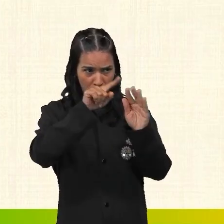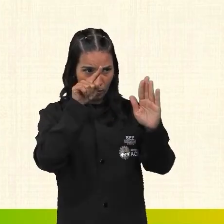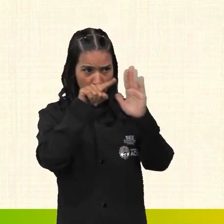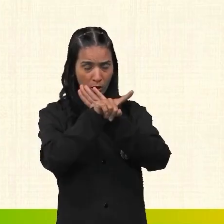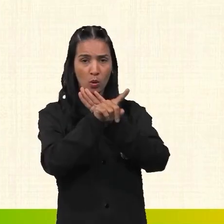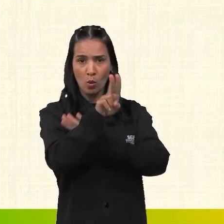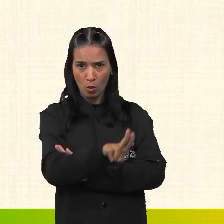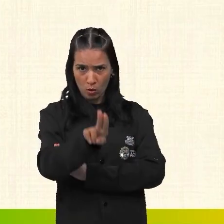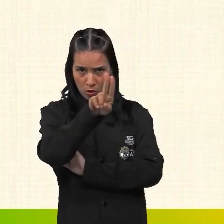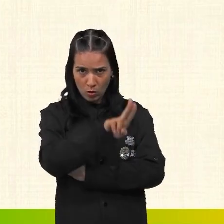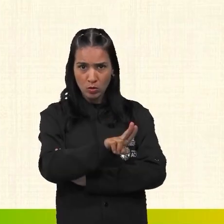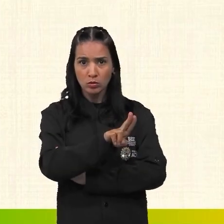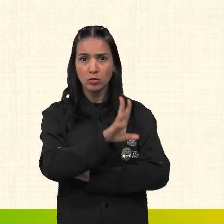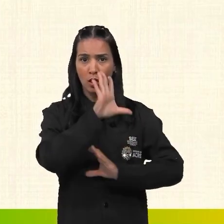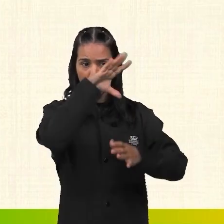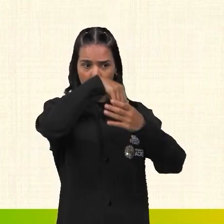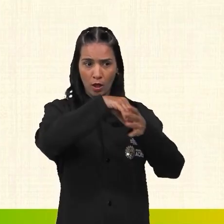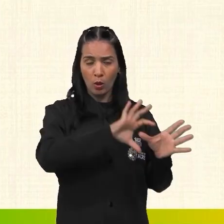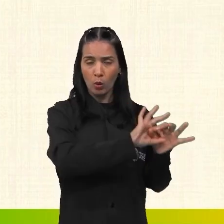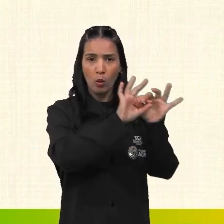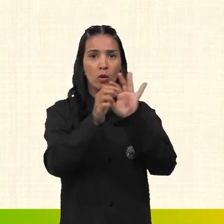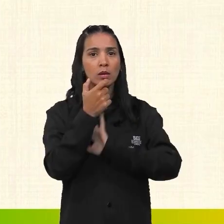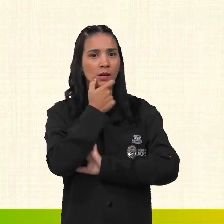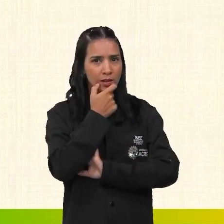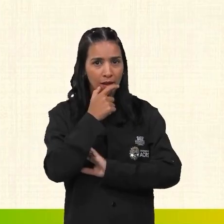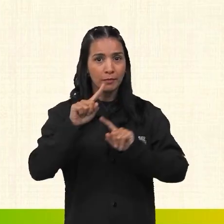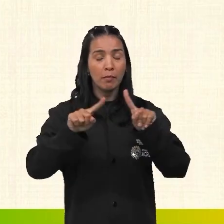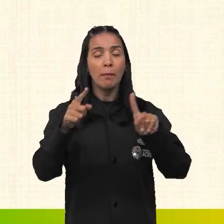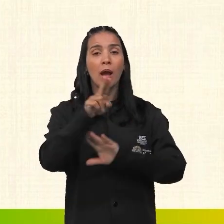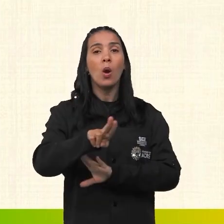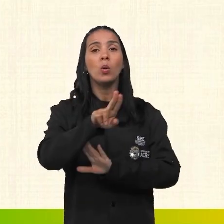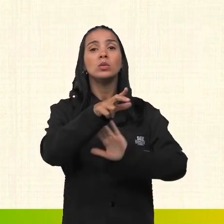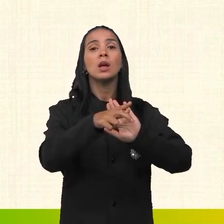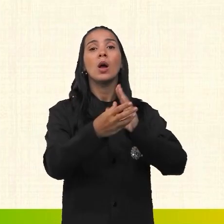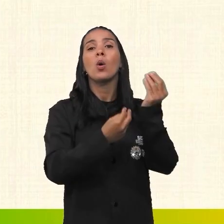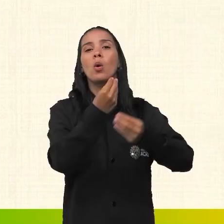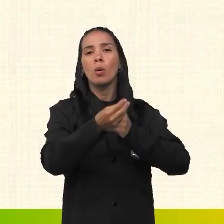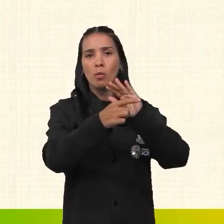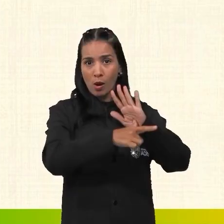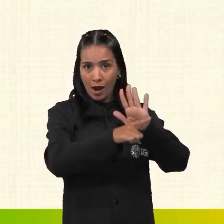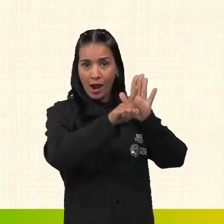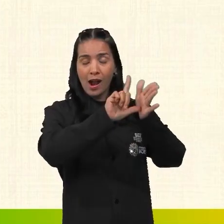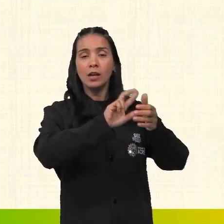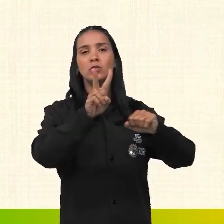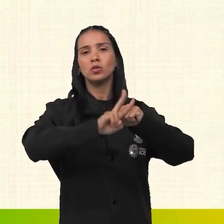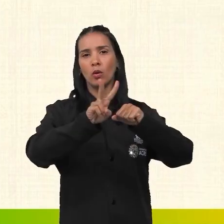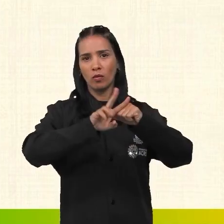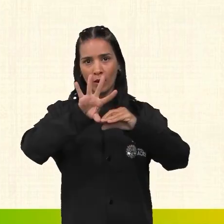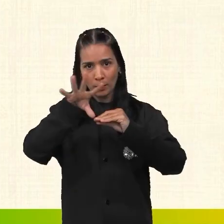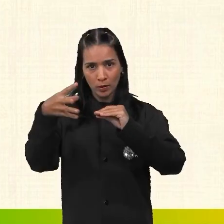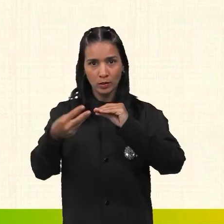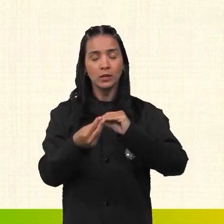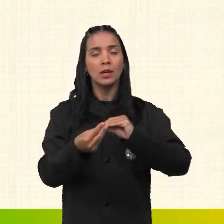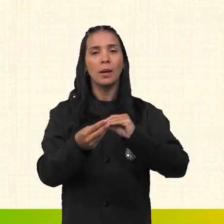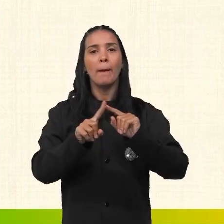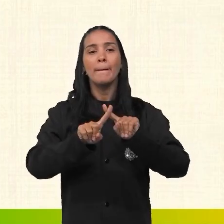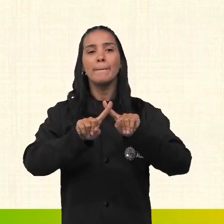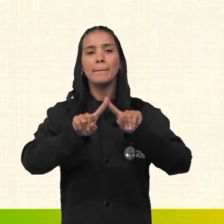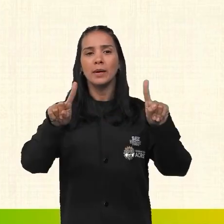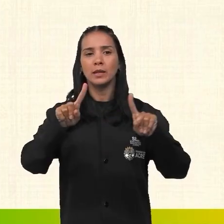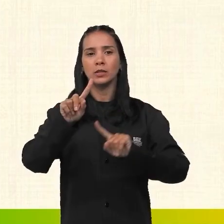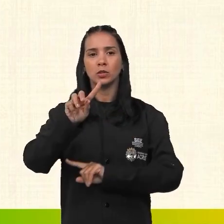inglês. Elas são empregadas antes dos verbos auxiliares e modais. Com exceção do how,